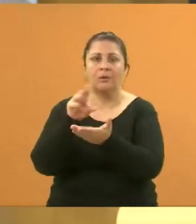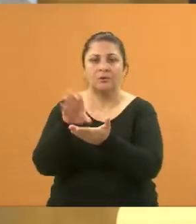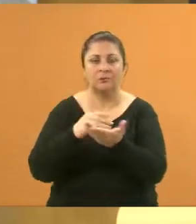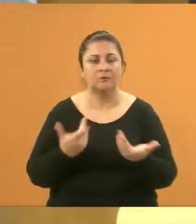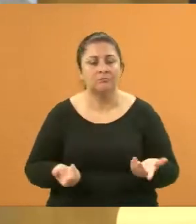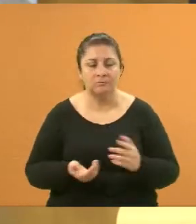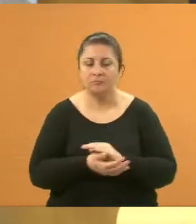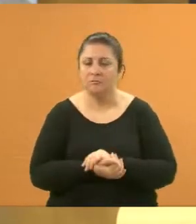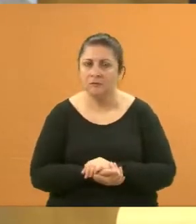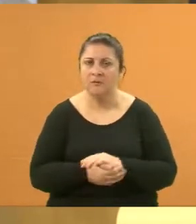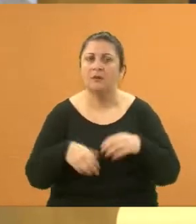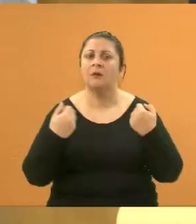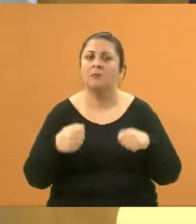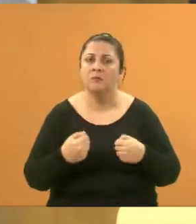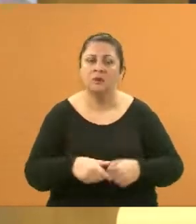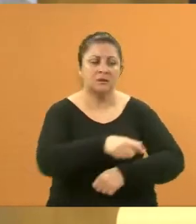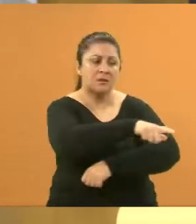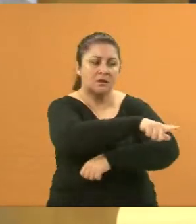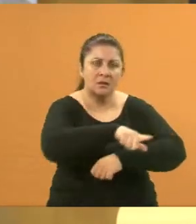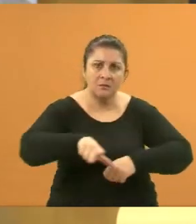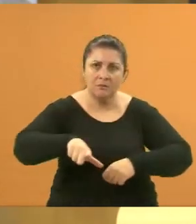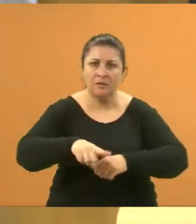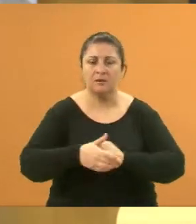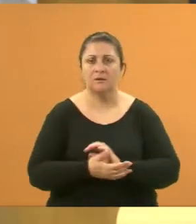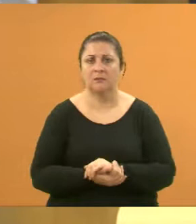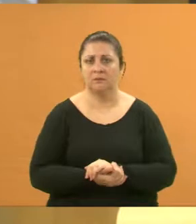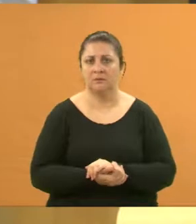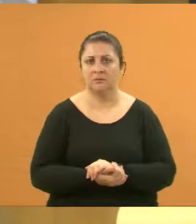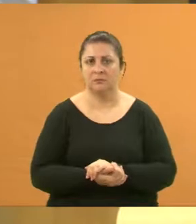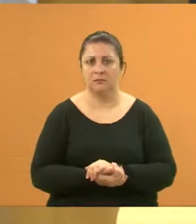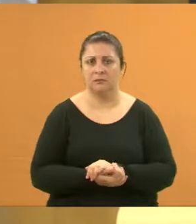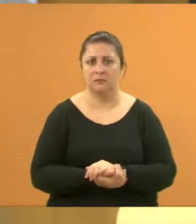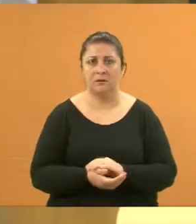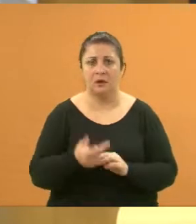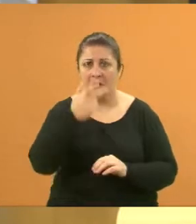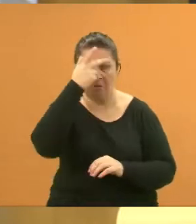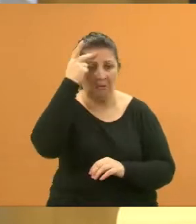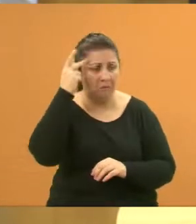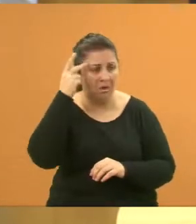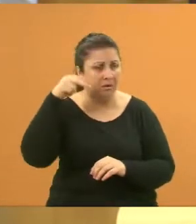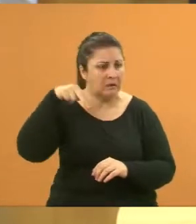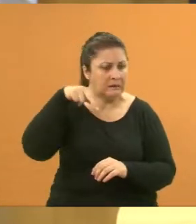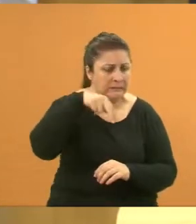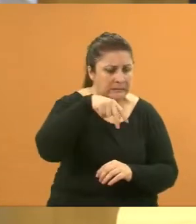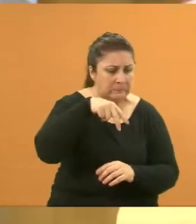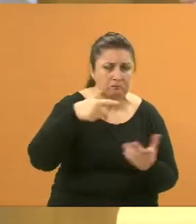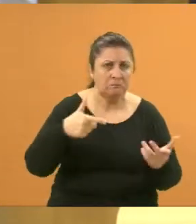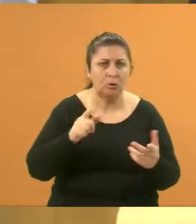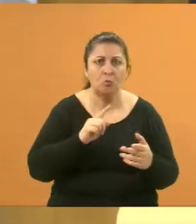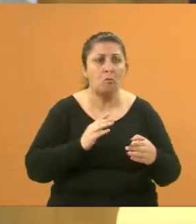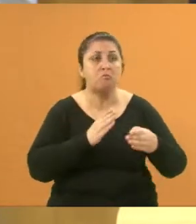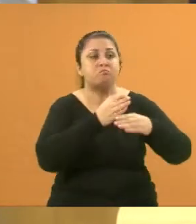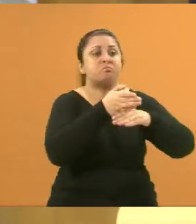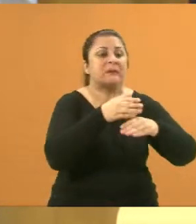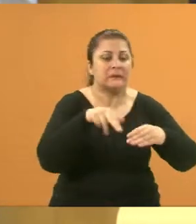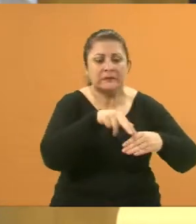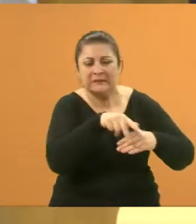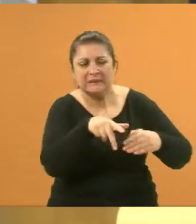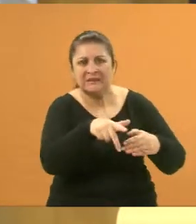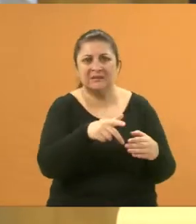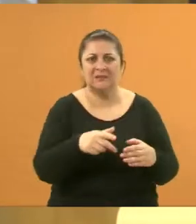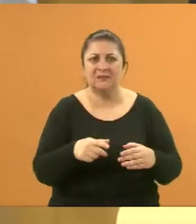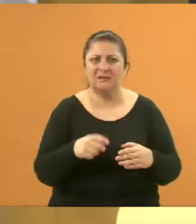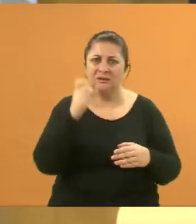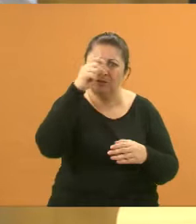meu registro, tem que ir lá limpar. Tem que limpar essa calçada. As pessoas não conseguem acessar o posto de saúde com